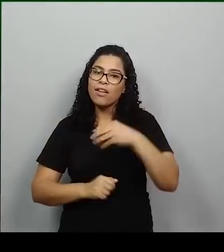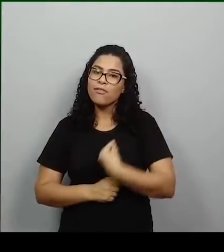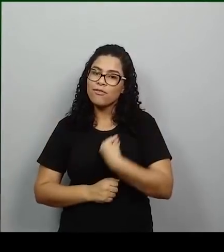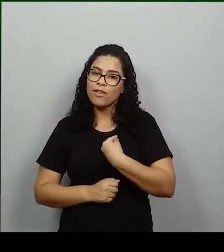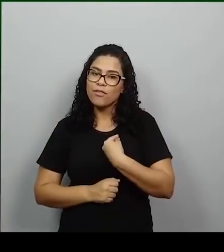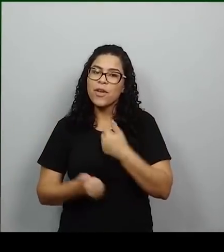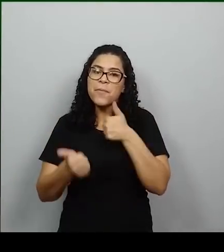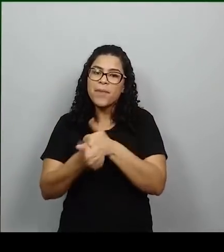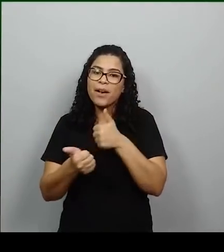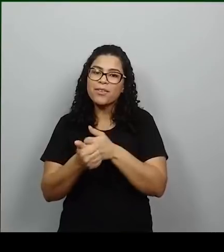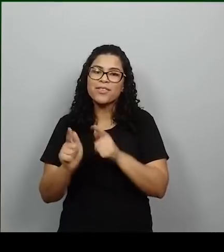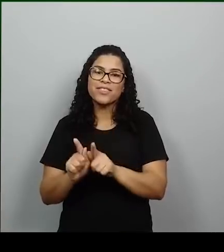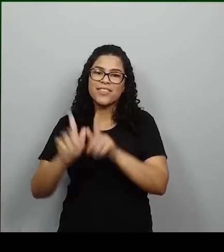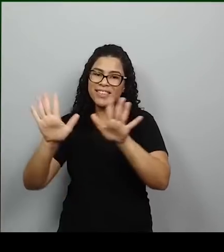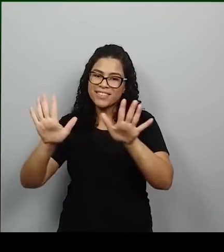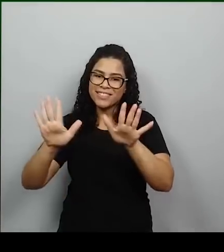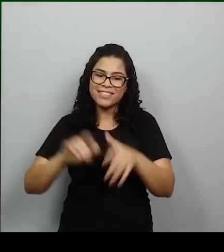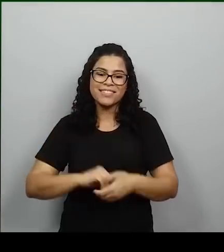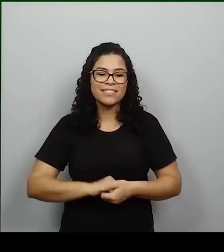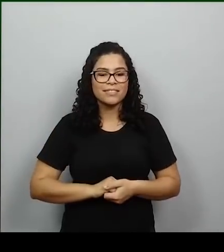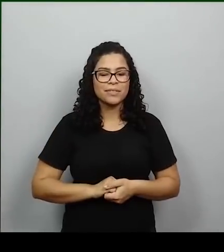em Guarulhos.